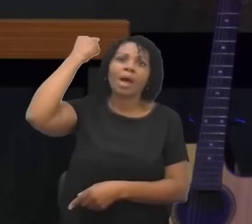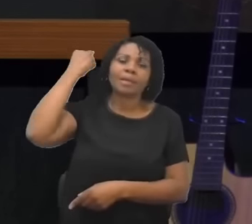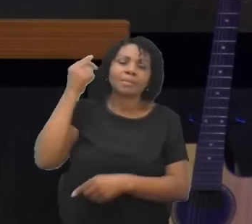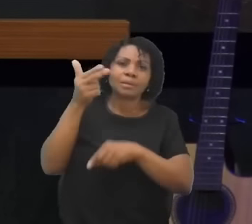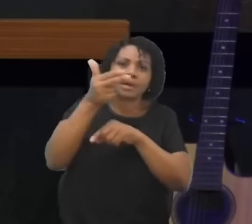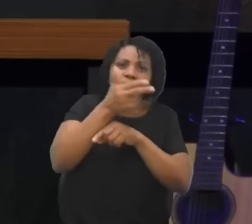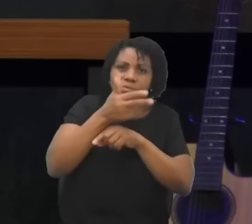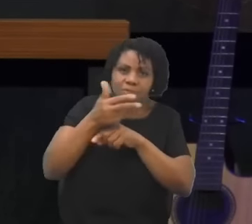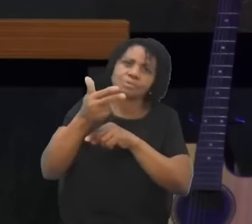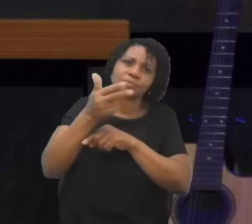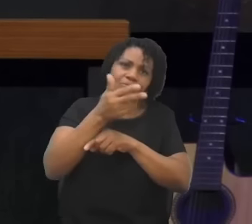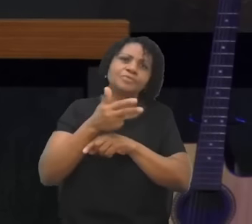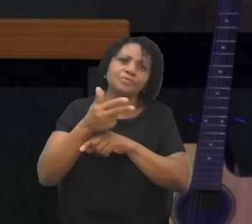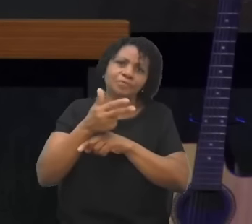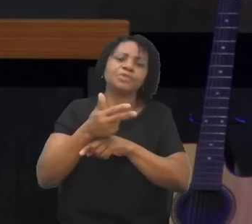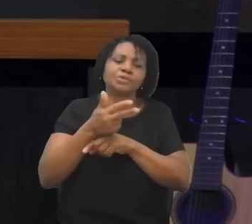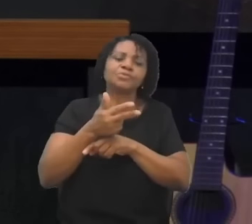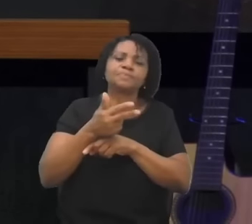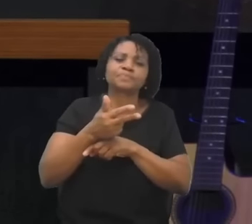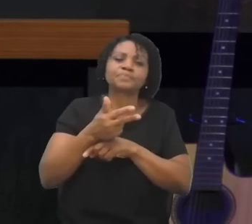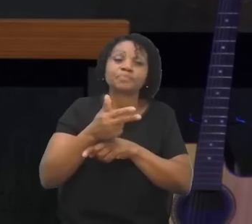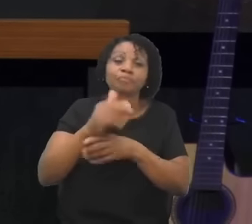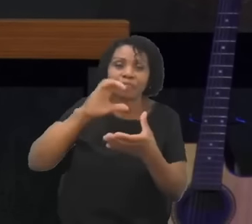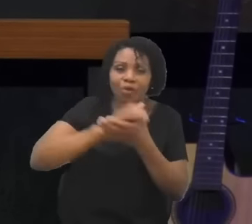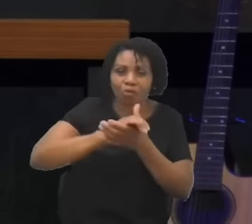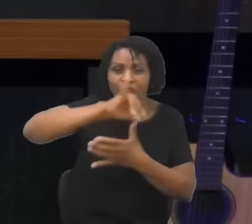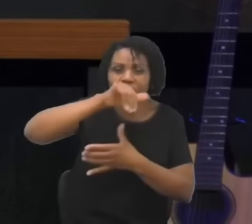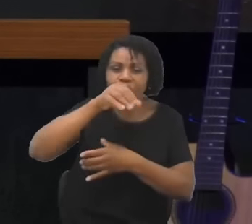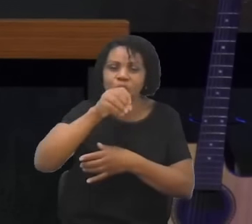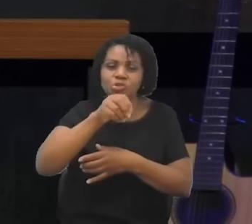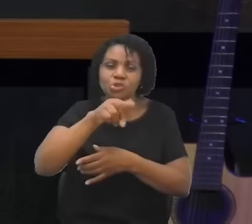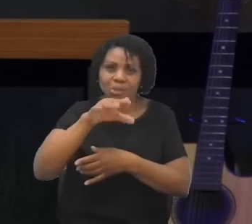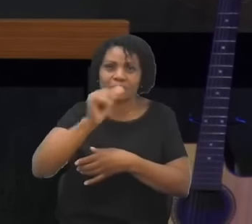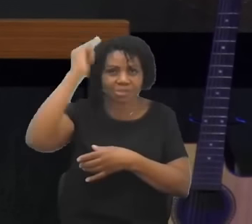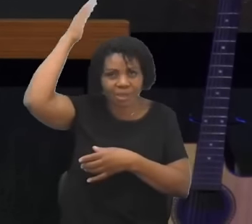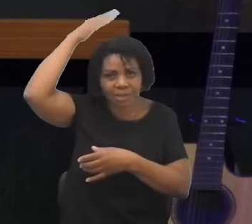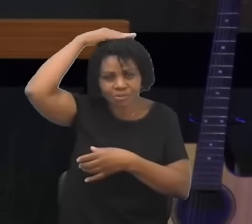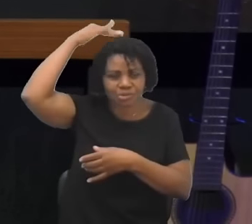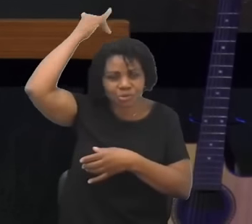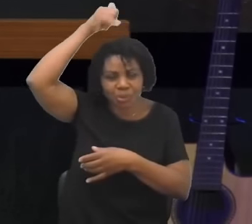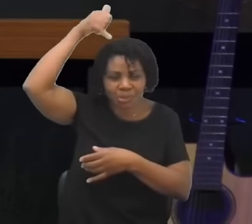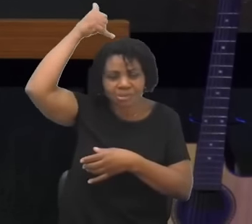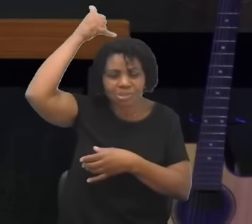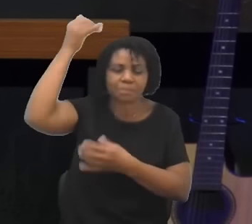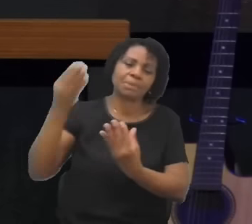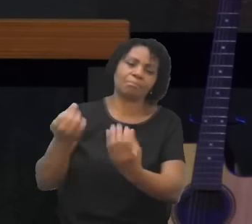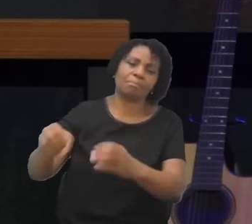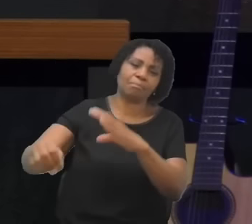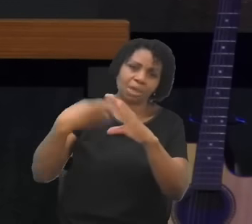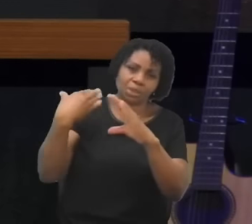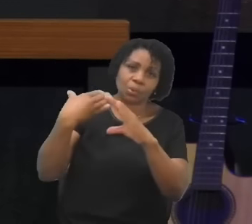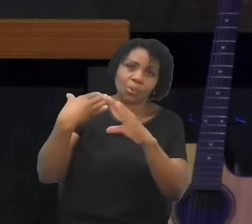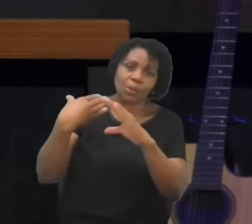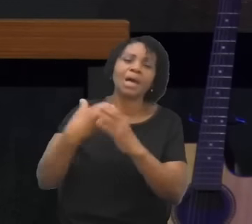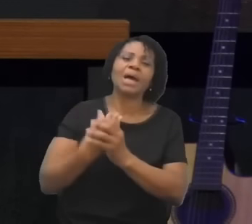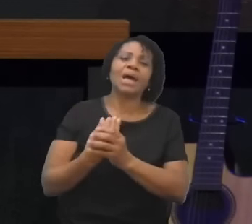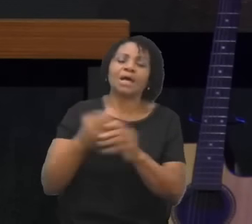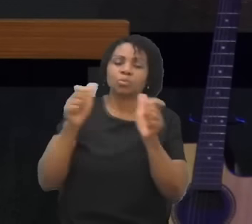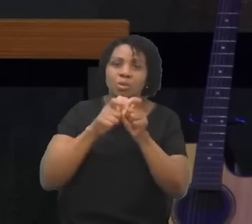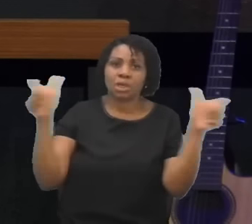vídeo, que é lógico que foi o Jonas que me mandou. Há muito tempo atrás, há muitos anos atrás, é o espetacular do micro